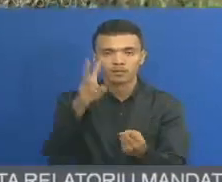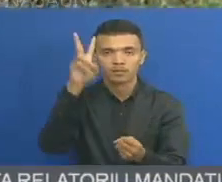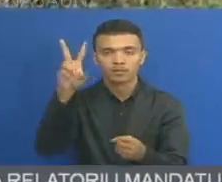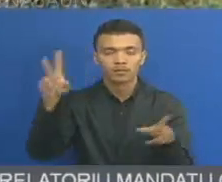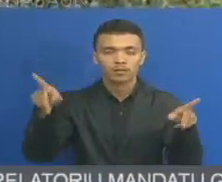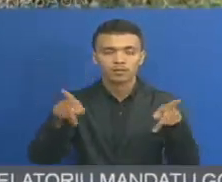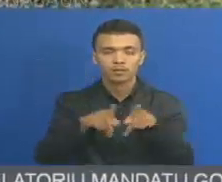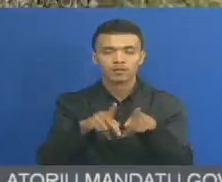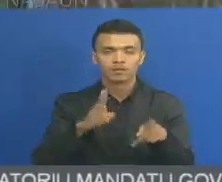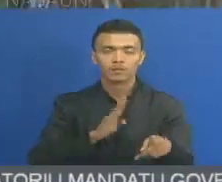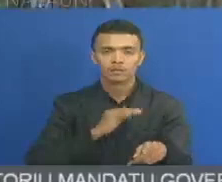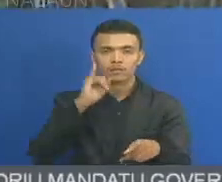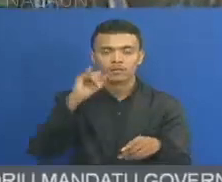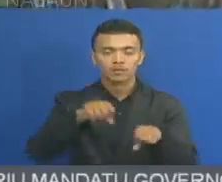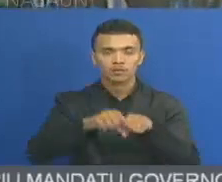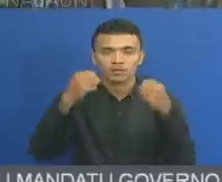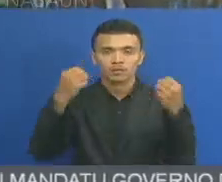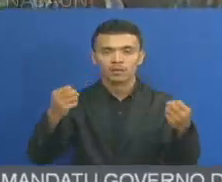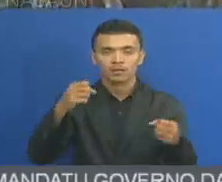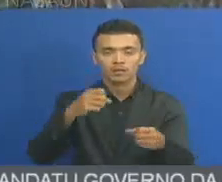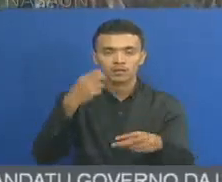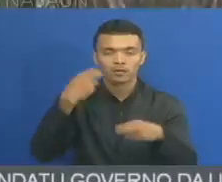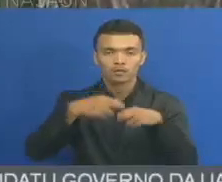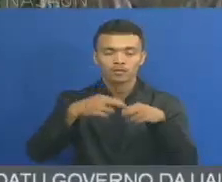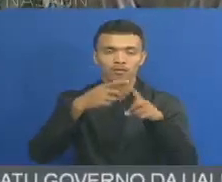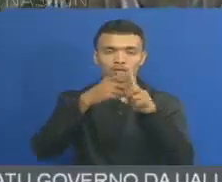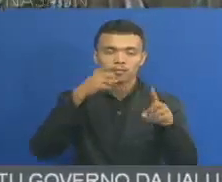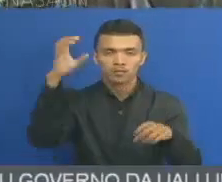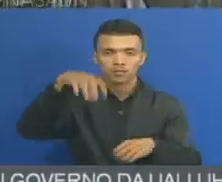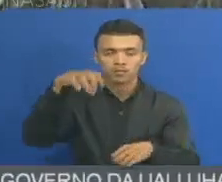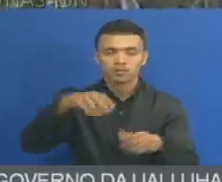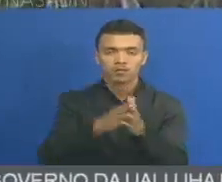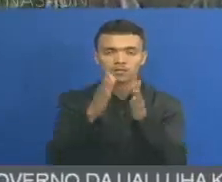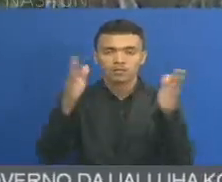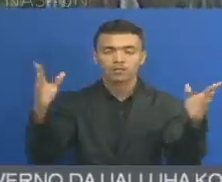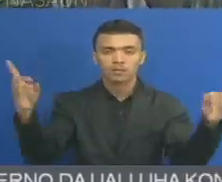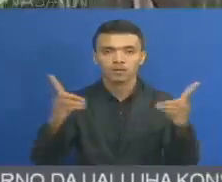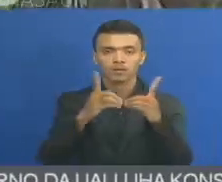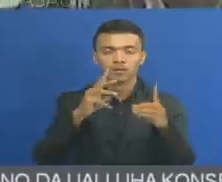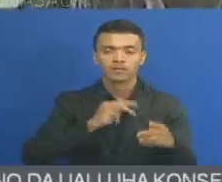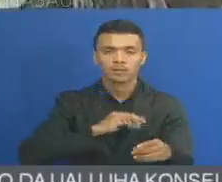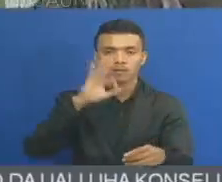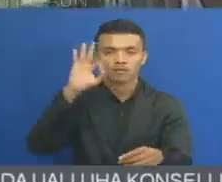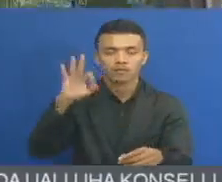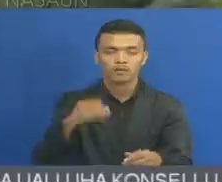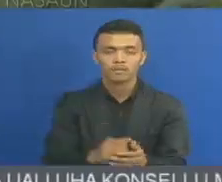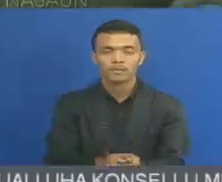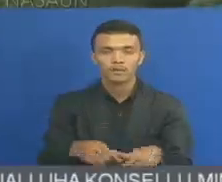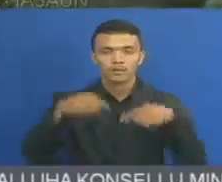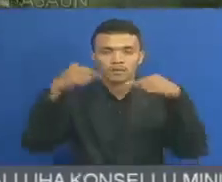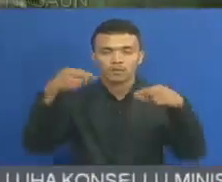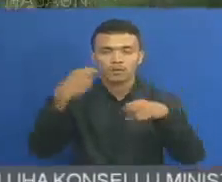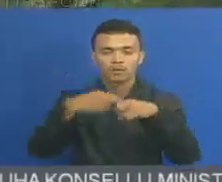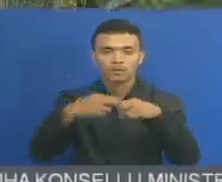posto fatu berlihu moskotu causa huse udambot nebe acontece ihe municipio manufahi. Ho condição natural nese foi impacto